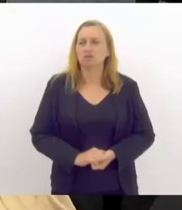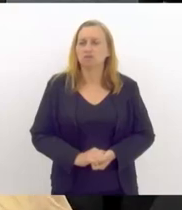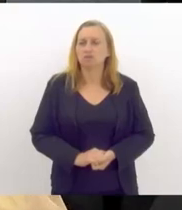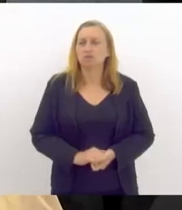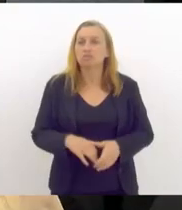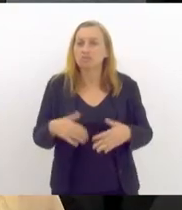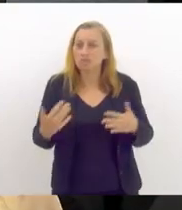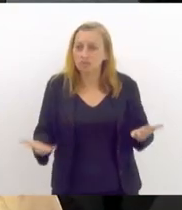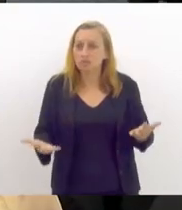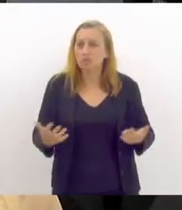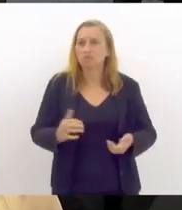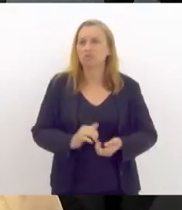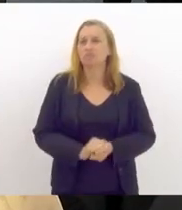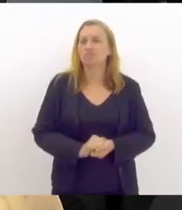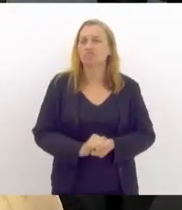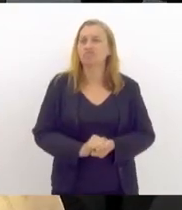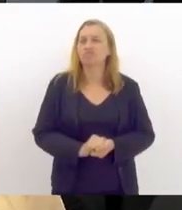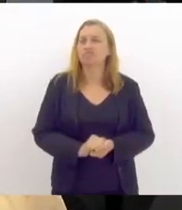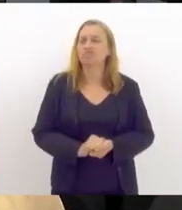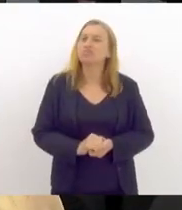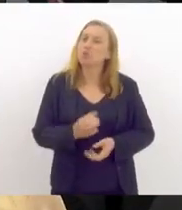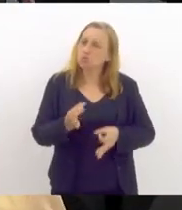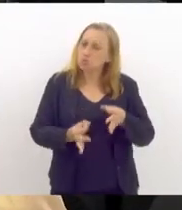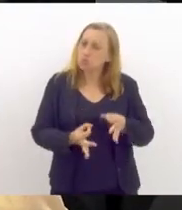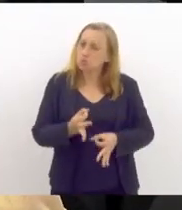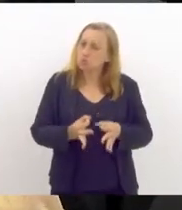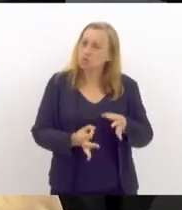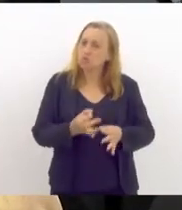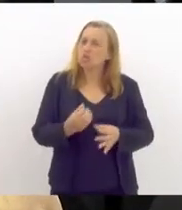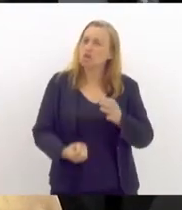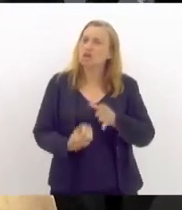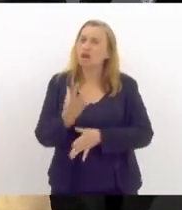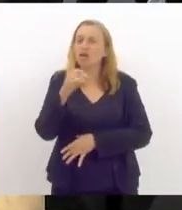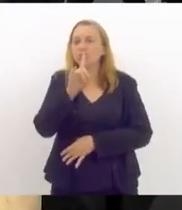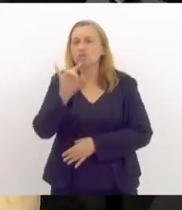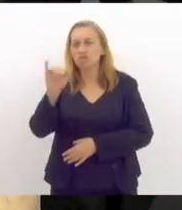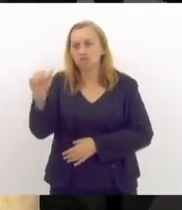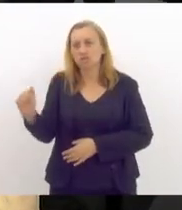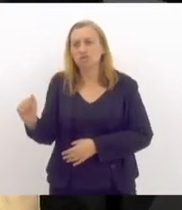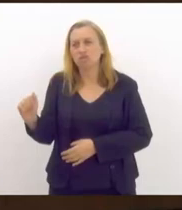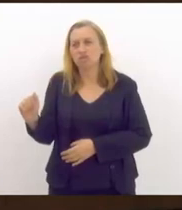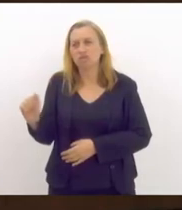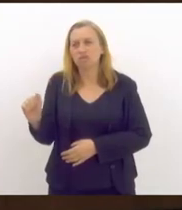Então nada mais justo que nós criarmos o dia